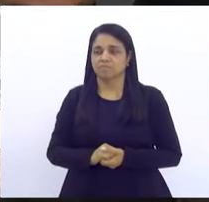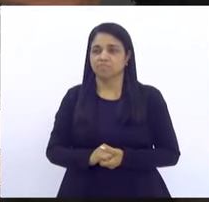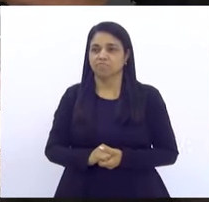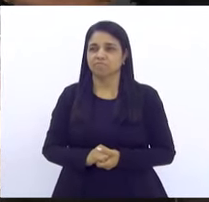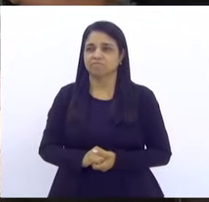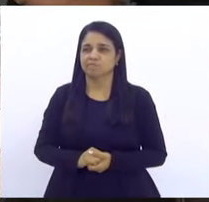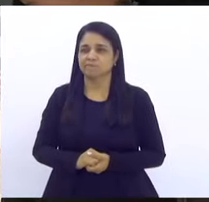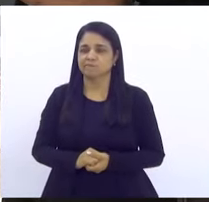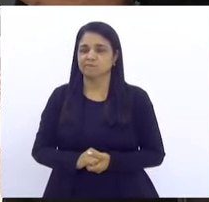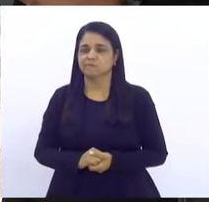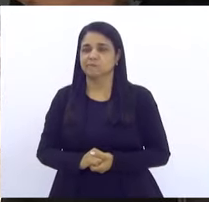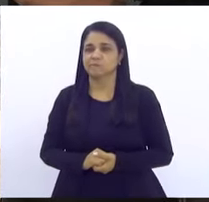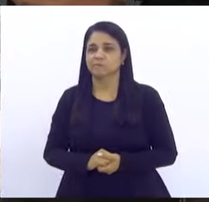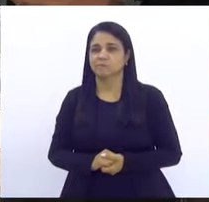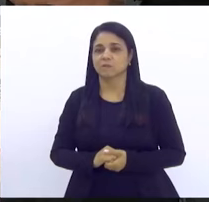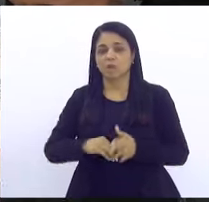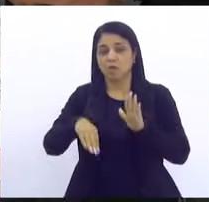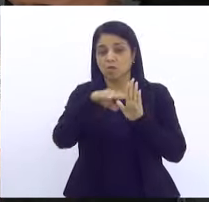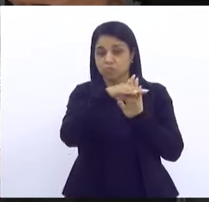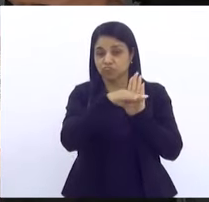É o segundo da pauta, deputado Luiz Paulo.